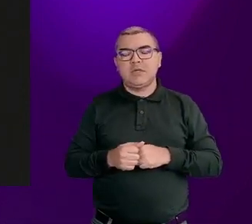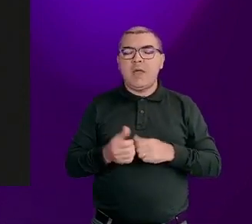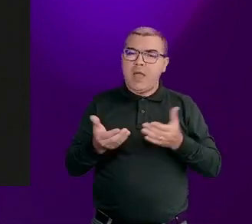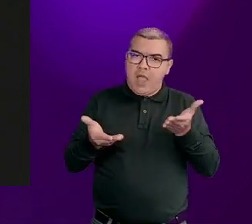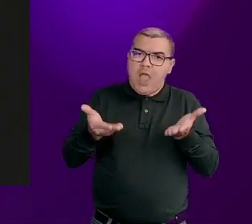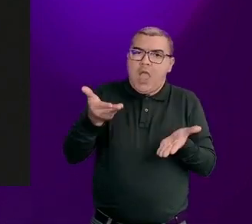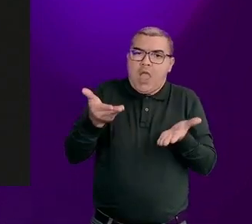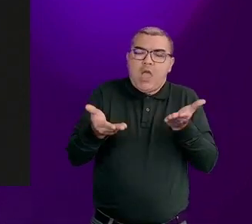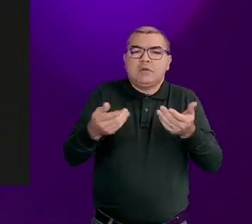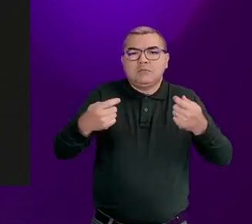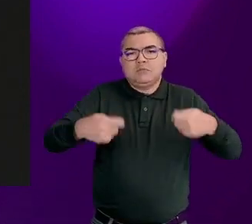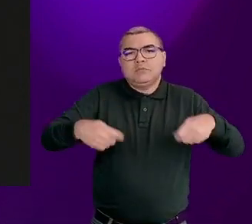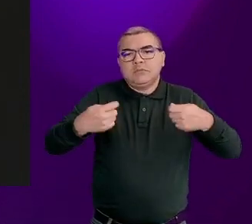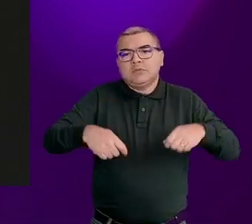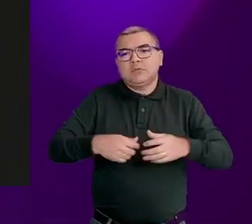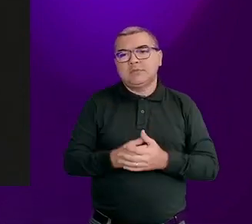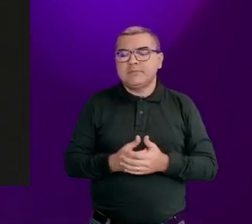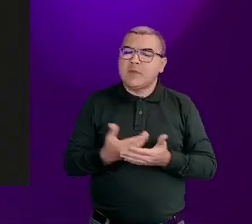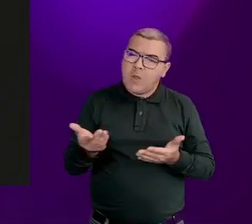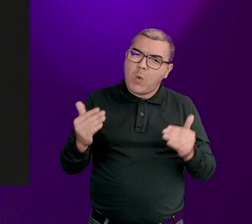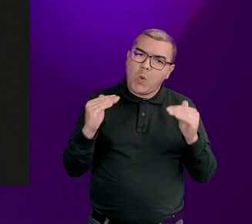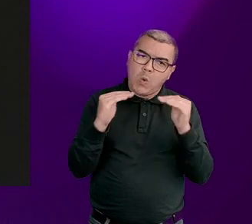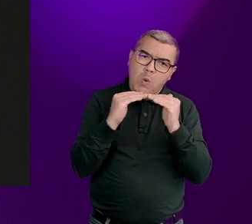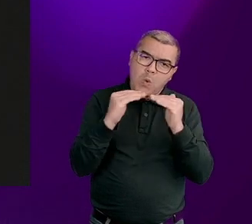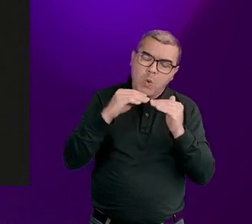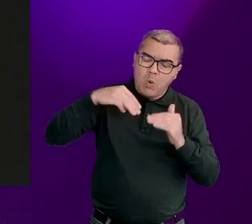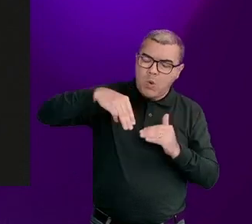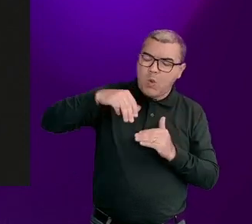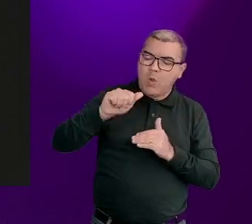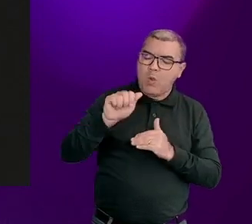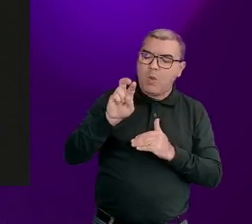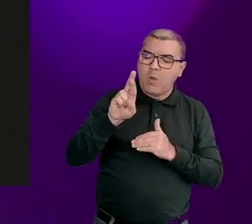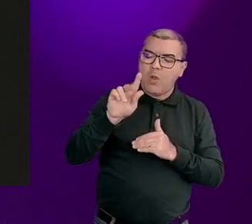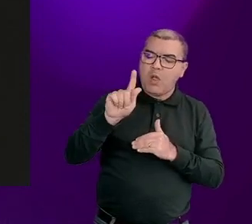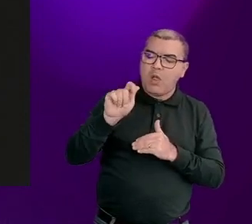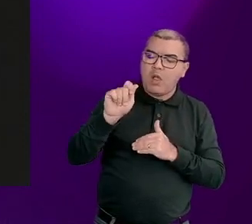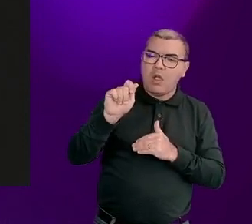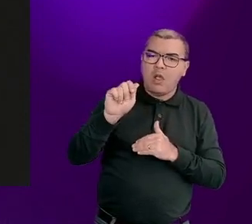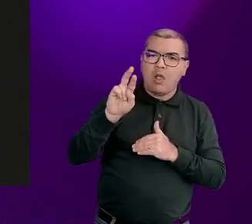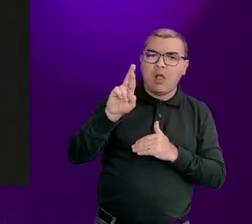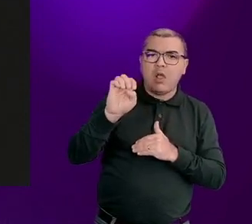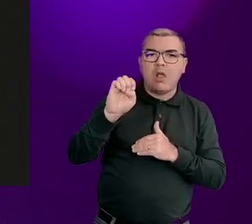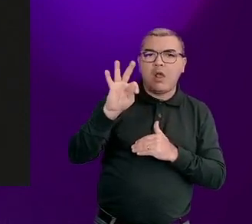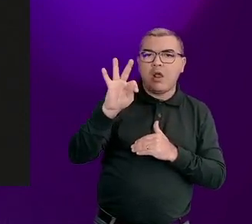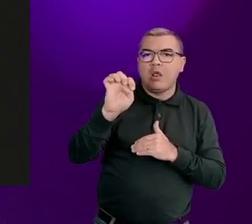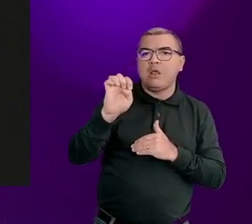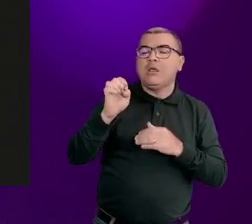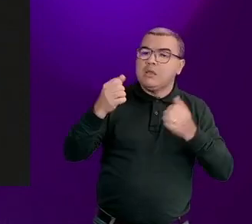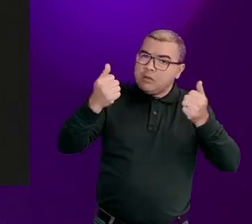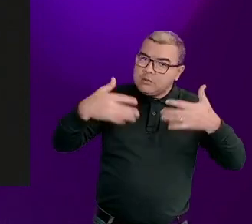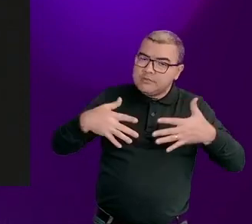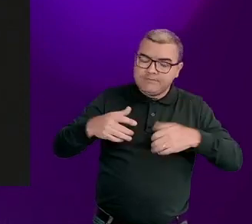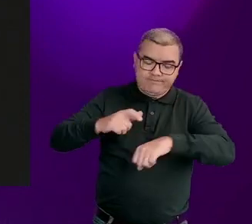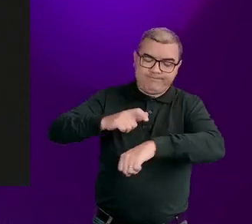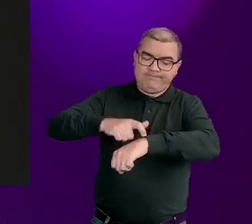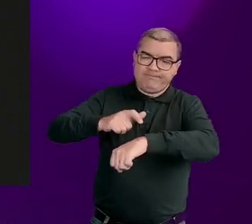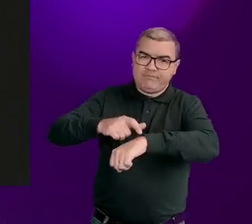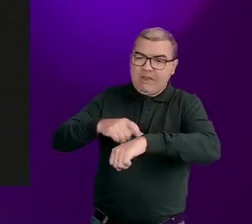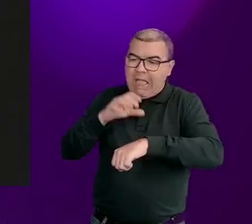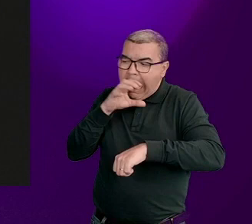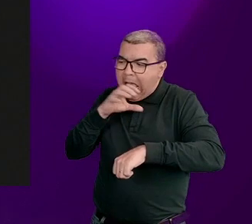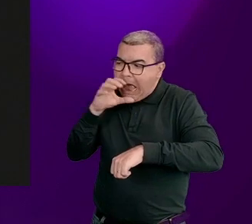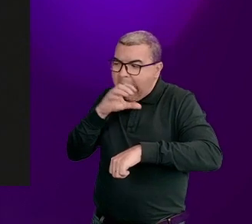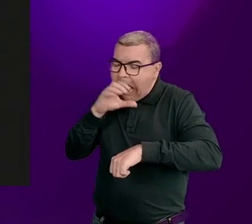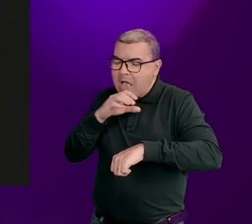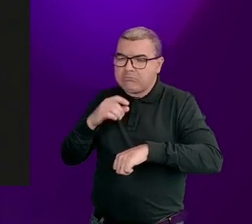tem. Infelizmente, concordo com Margarete, com pouco tempo a gente pode fazer pouco. Mas esse pouco, muitas